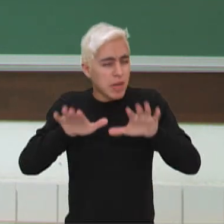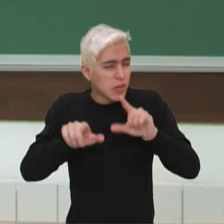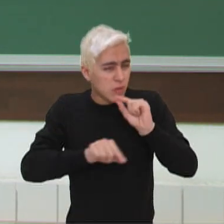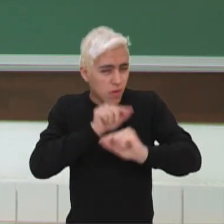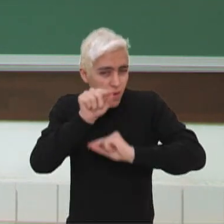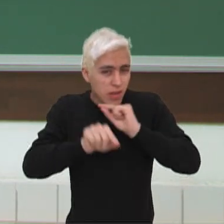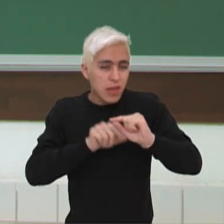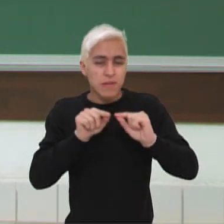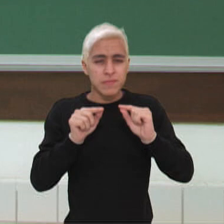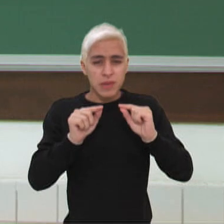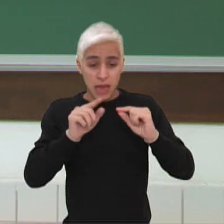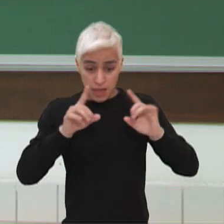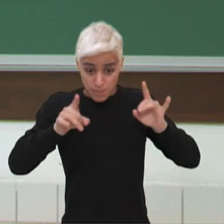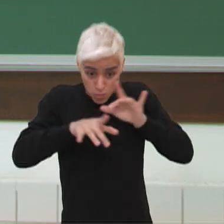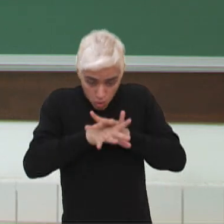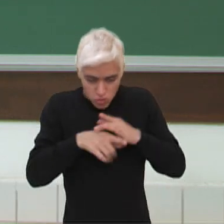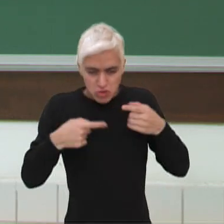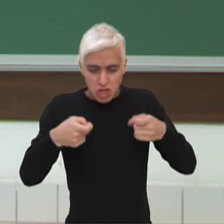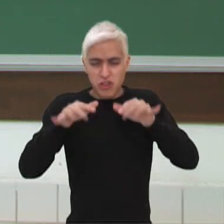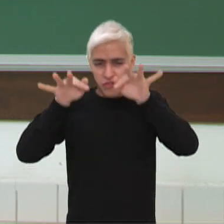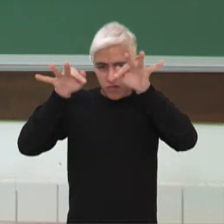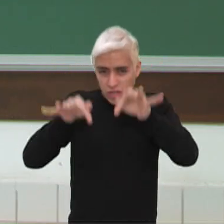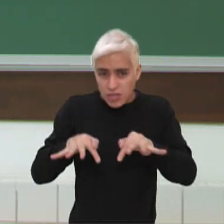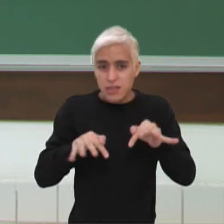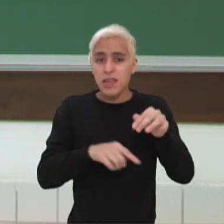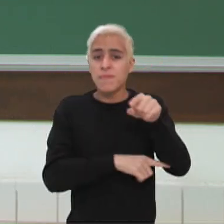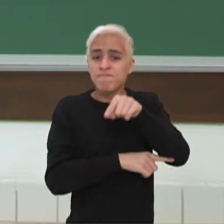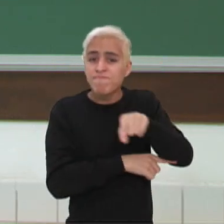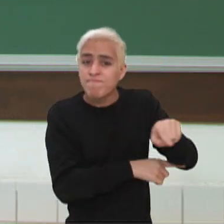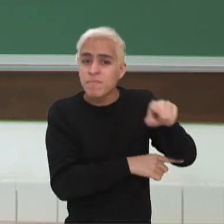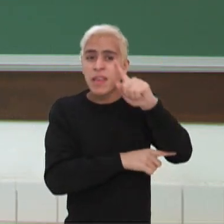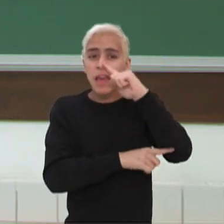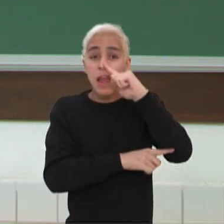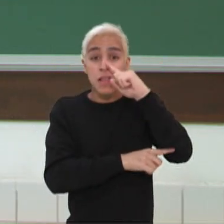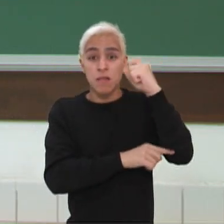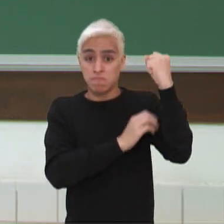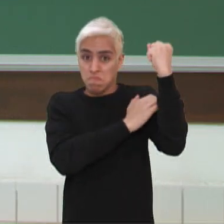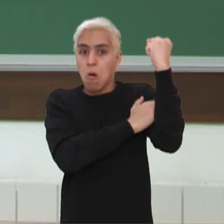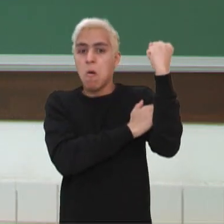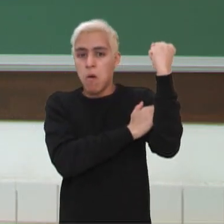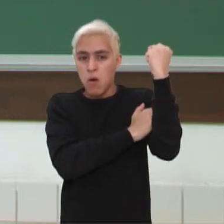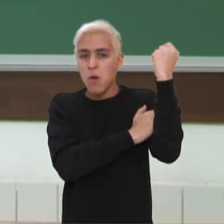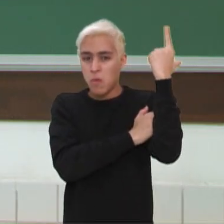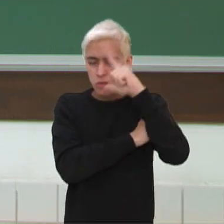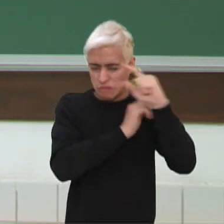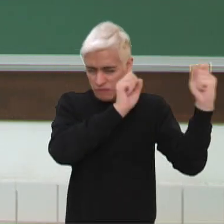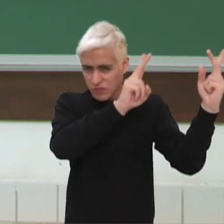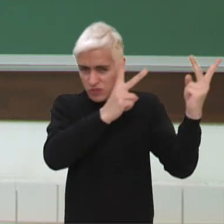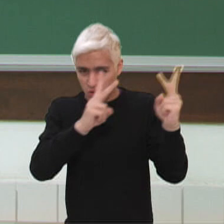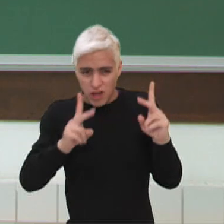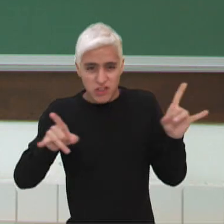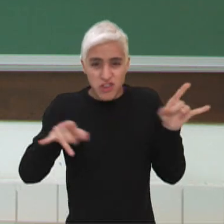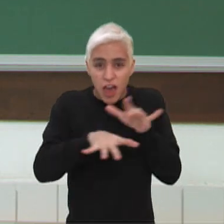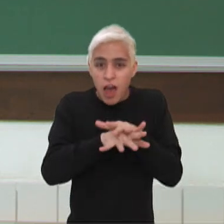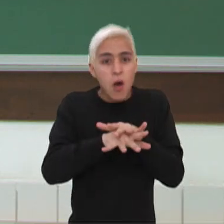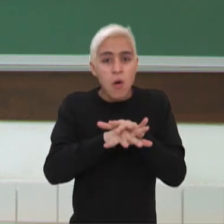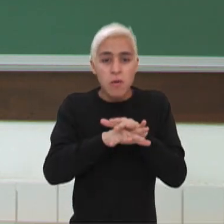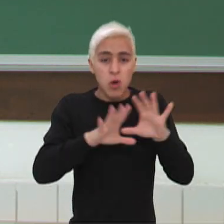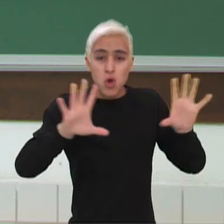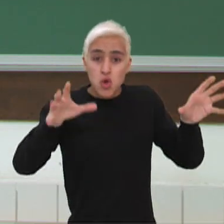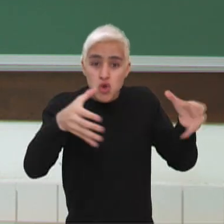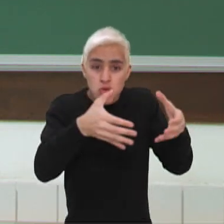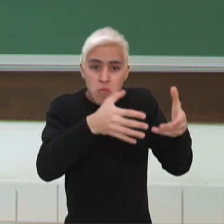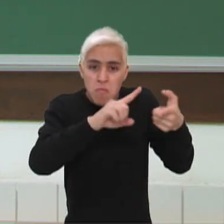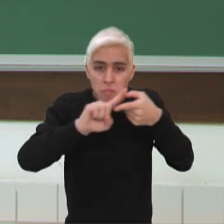que, depois que as guerras acabaram, a Grécia se fortaleceu e conseguiu ser vitoriosa, a Liga de Delos